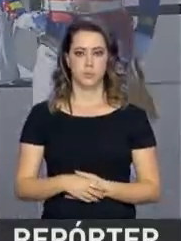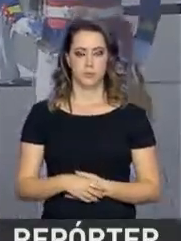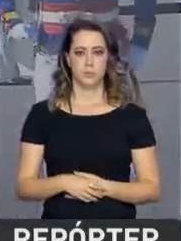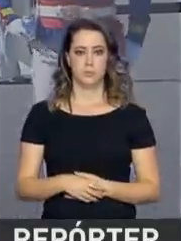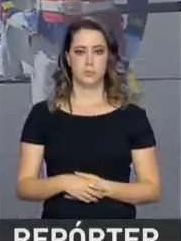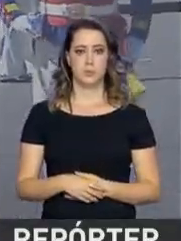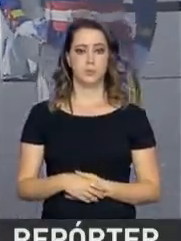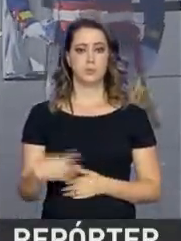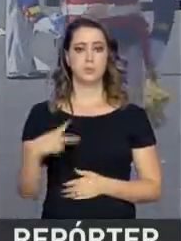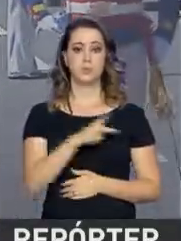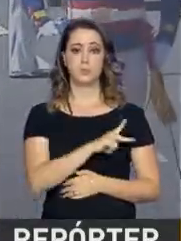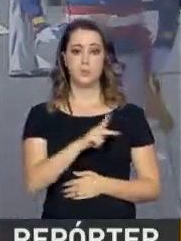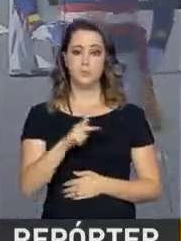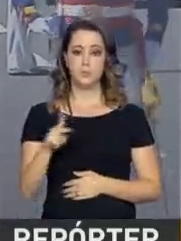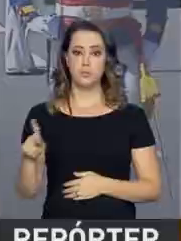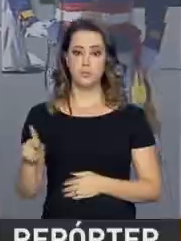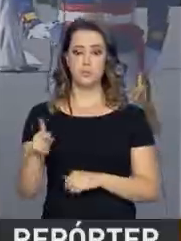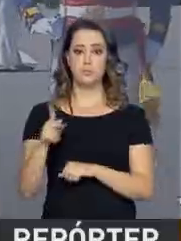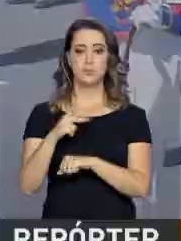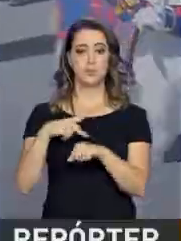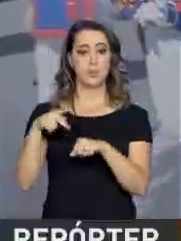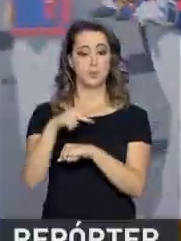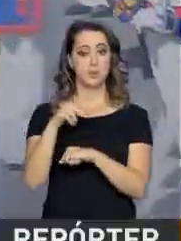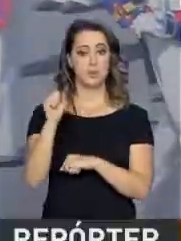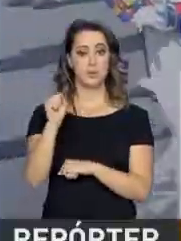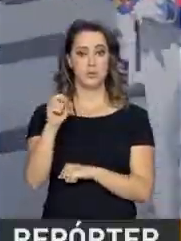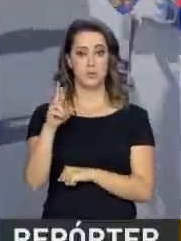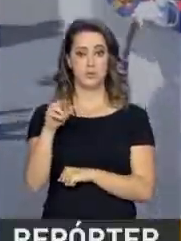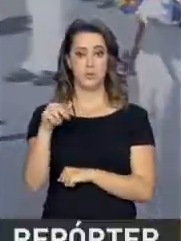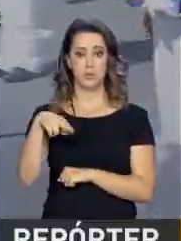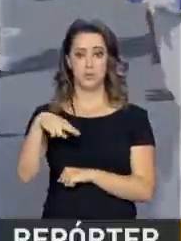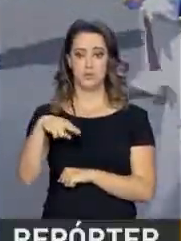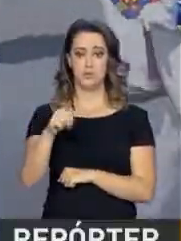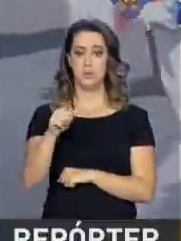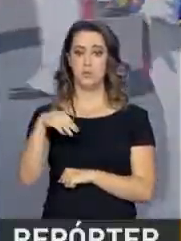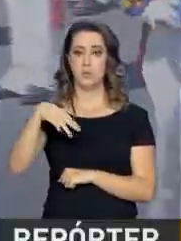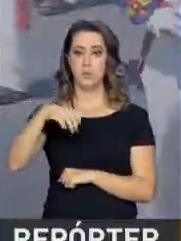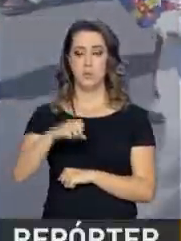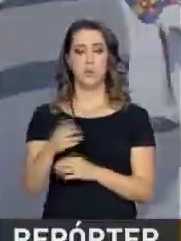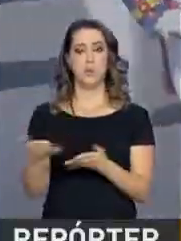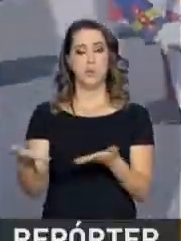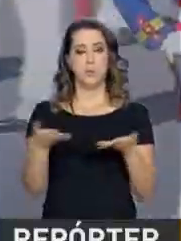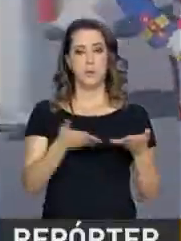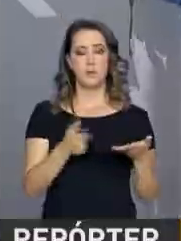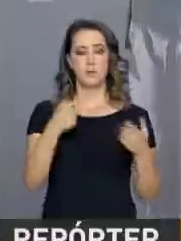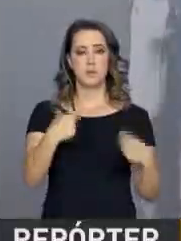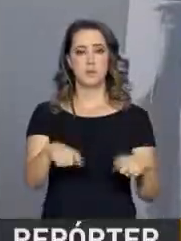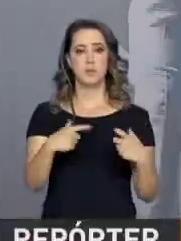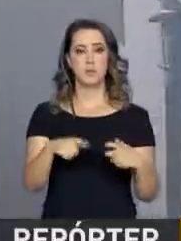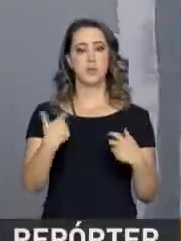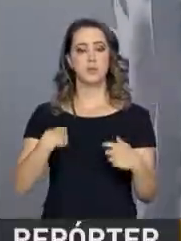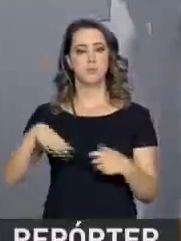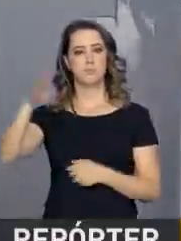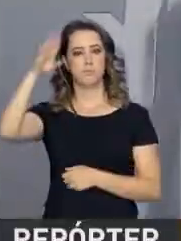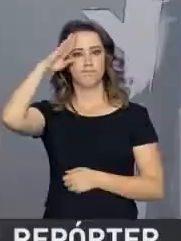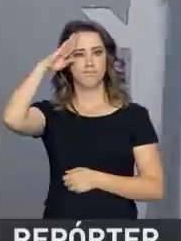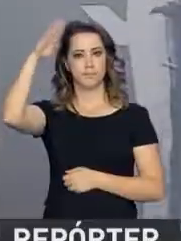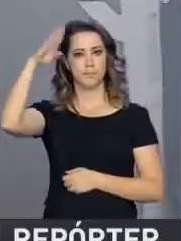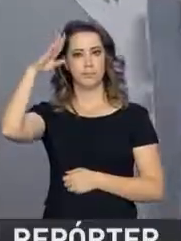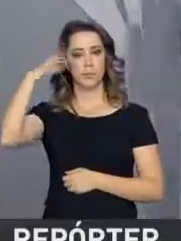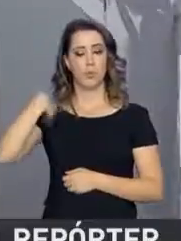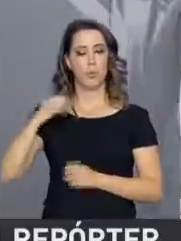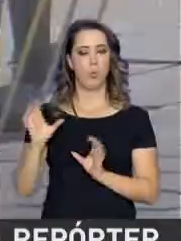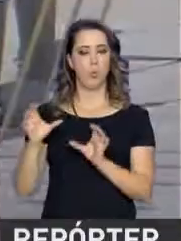presidente bottesi participou da cerimônia oficial de chegada na praça dos três poderes passou em revista as tropas